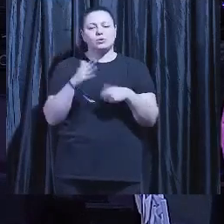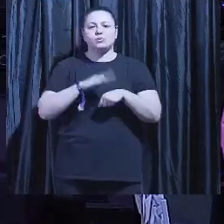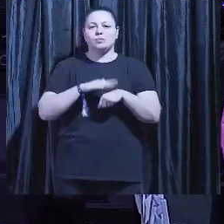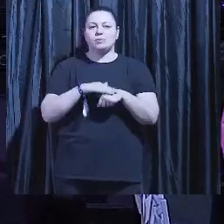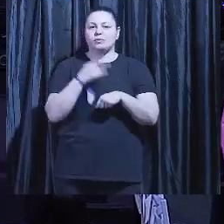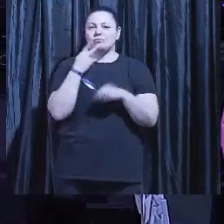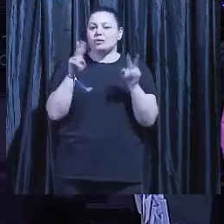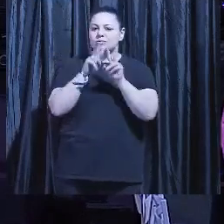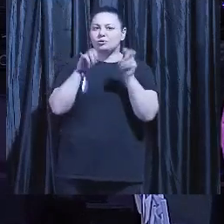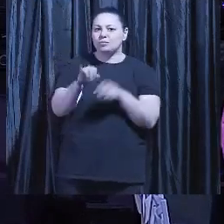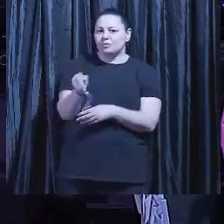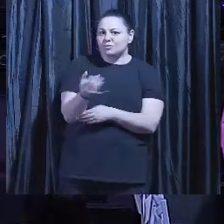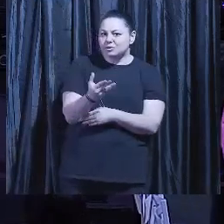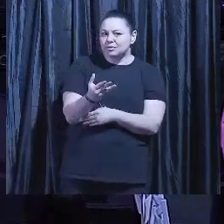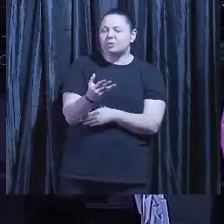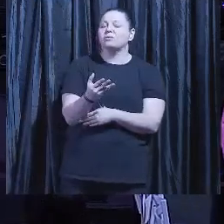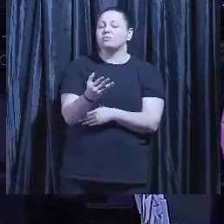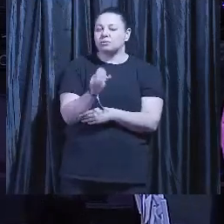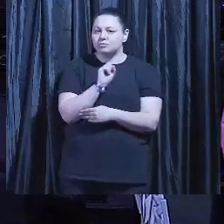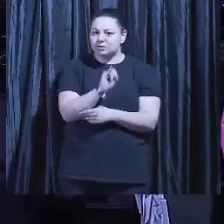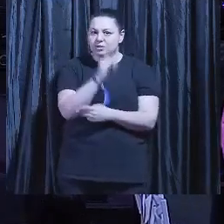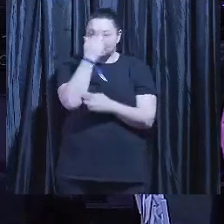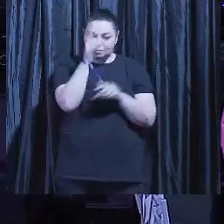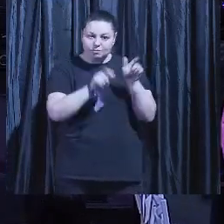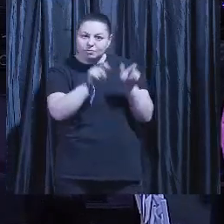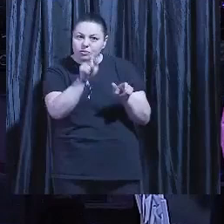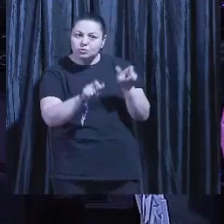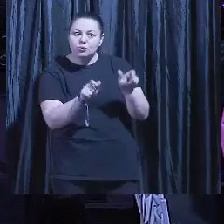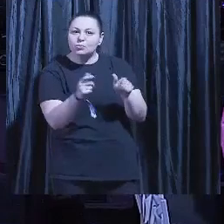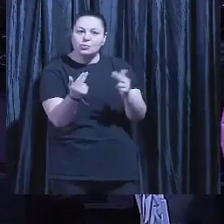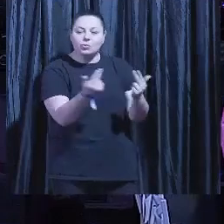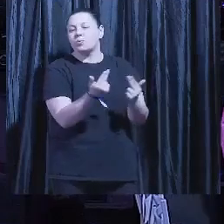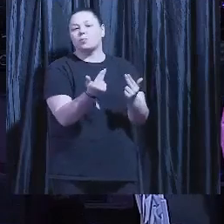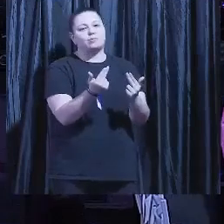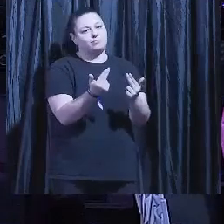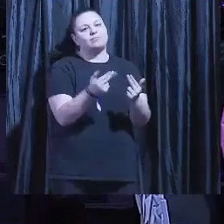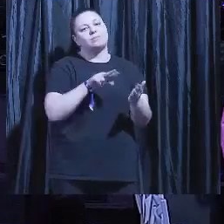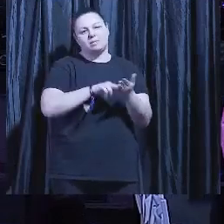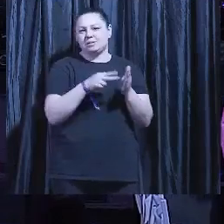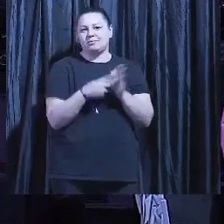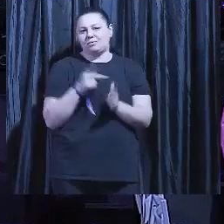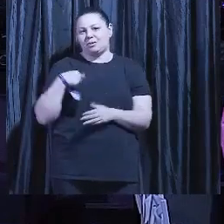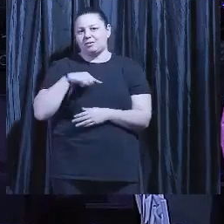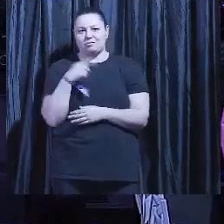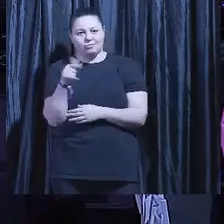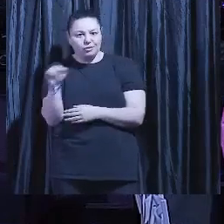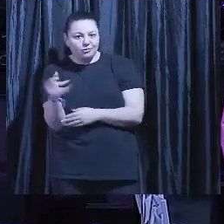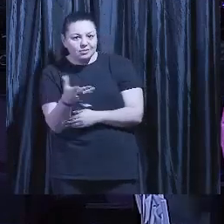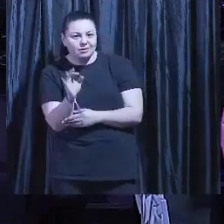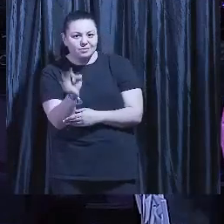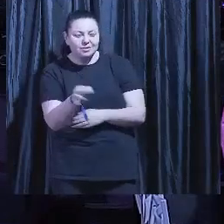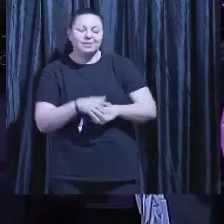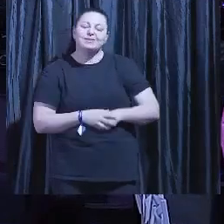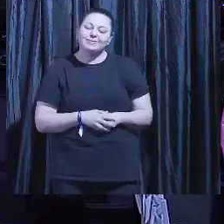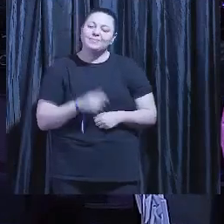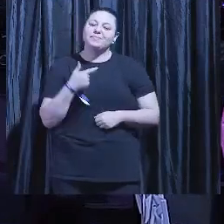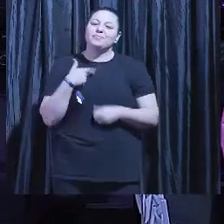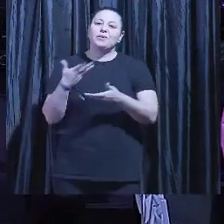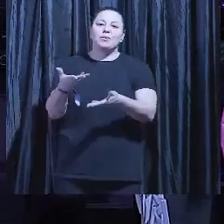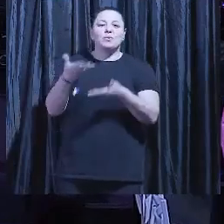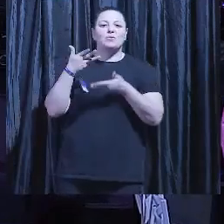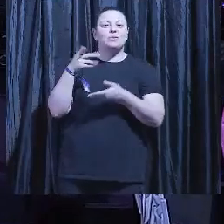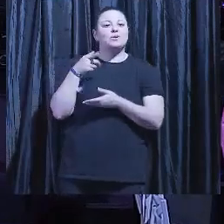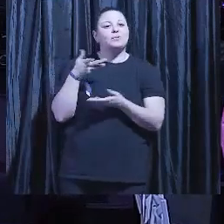tenta inovar com um grupo de pessoas iguais, a gente está muito longe de inovar, né? Convido vocês, está tempo estourado aí, para